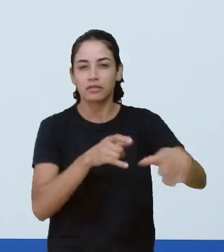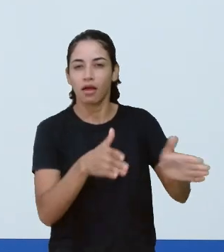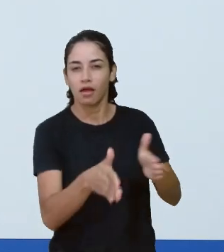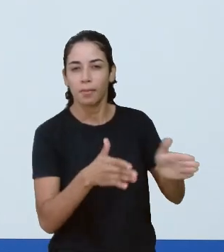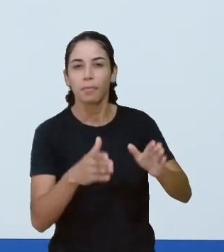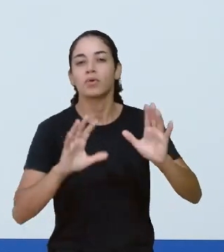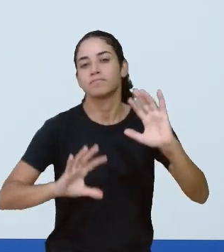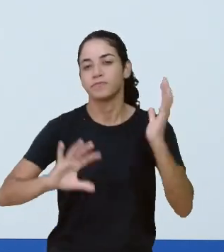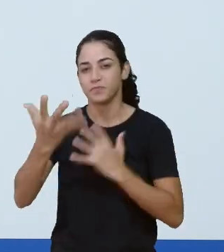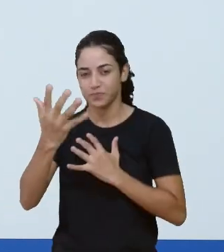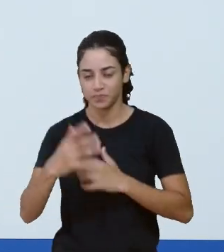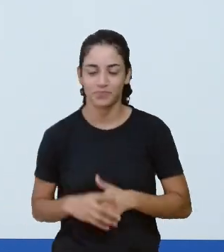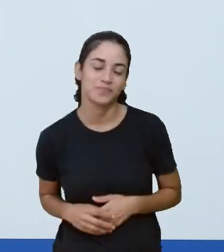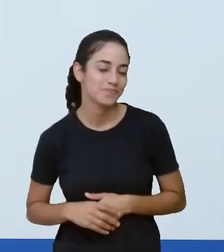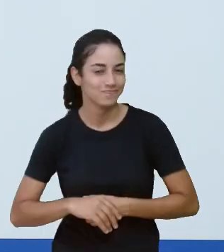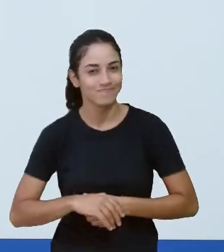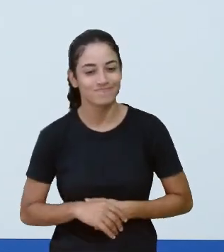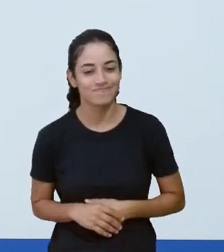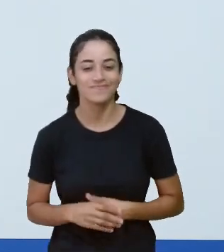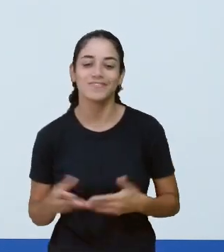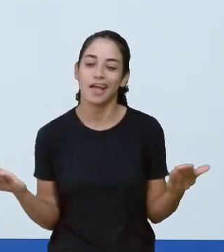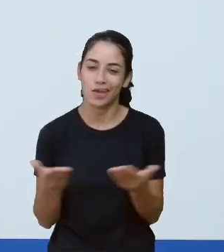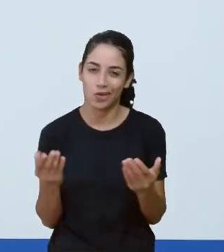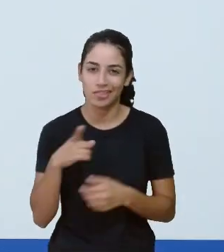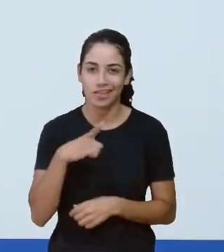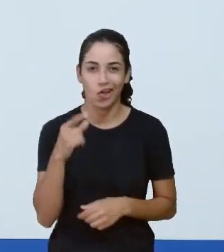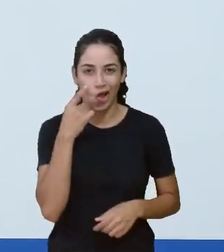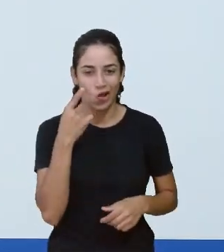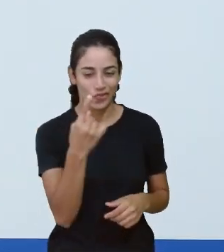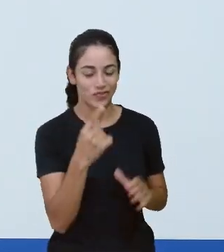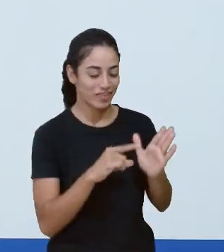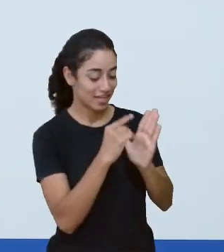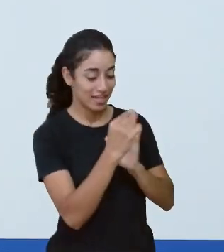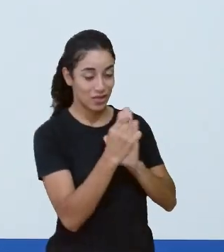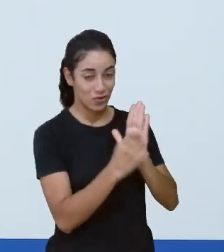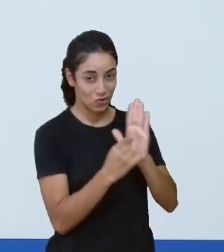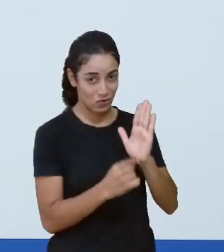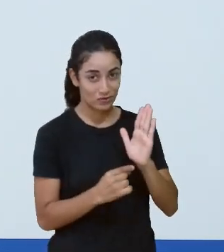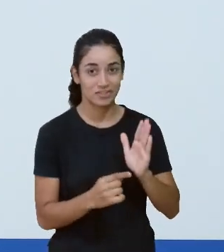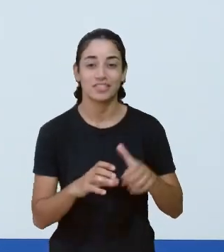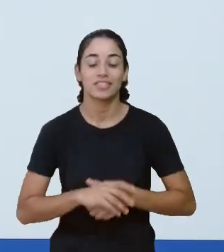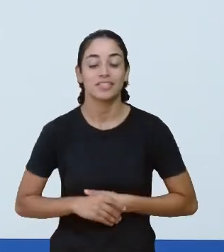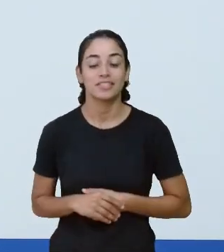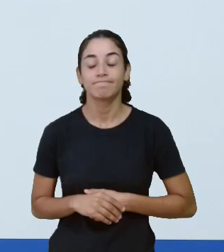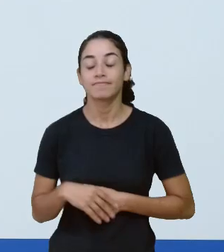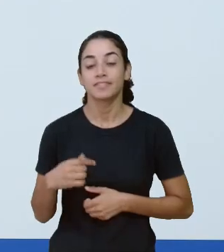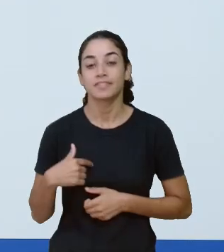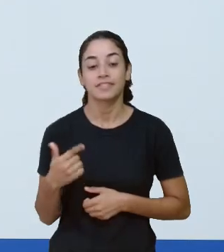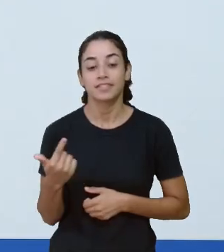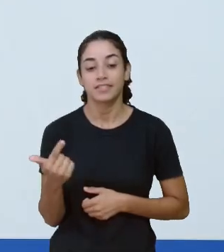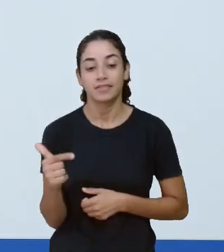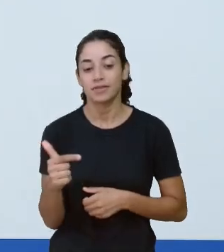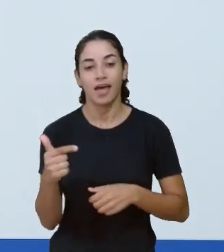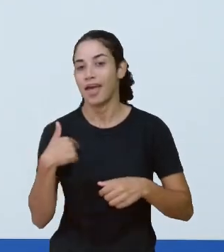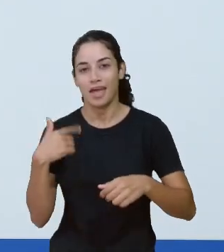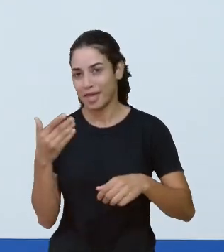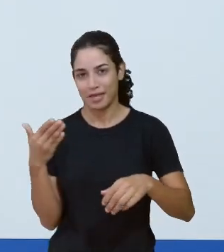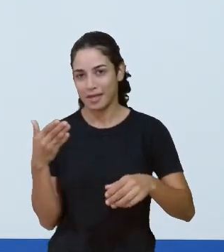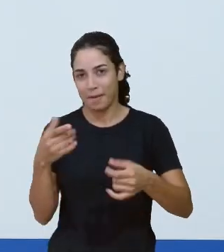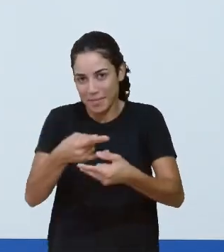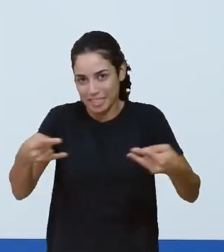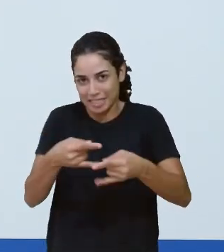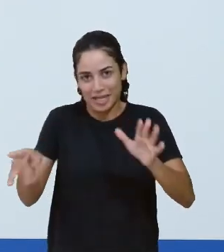tempo e o clima. Deixo aqui para vocês um QR Code, não tem uma passagem para a Turquia,